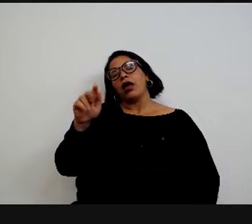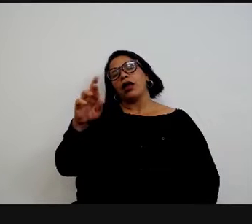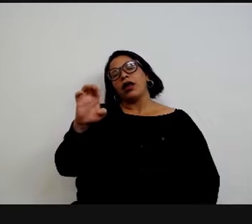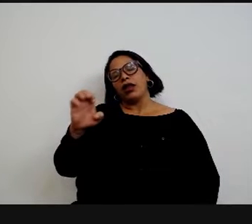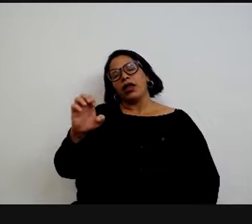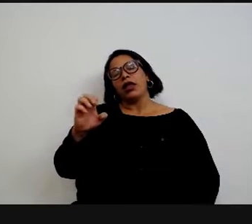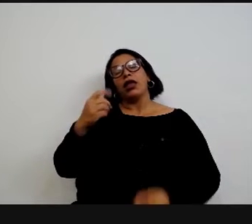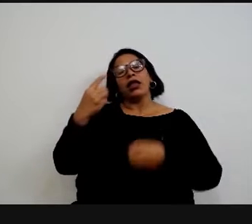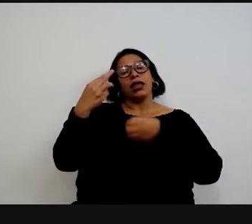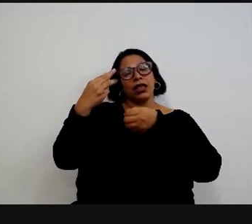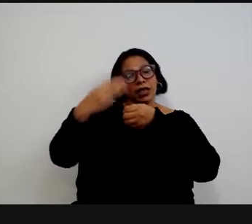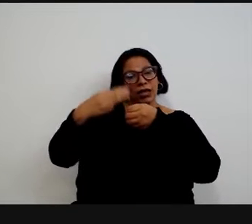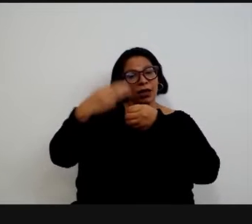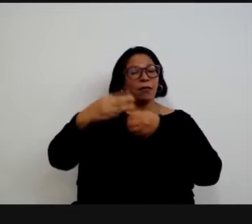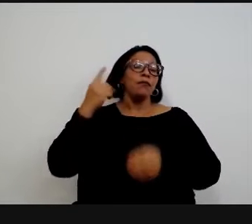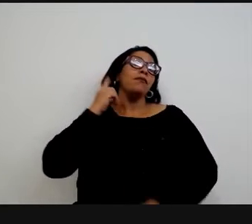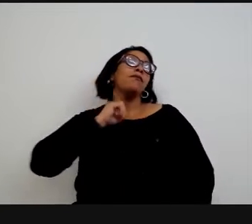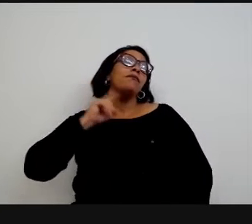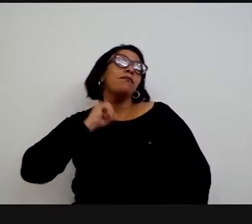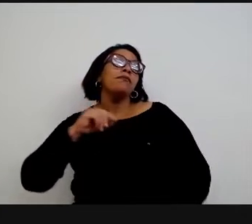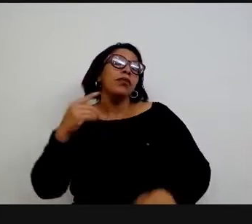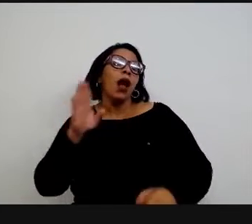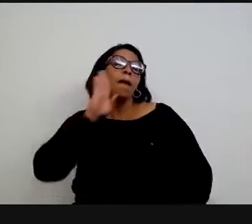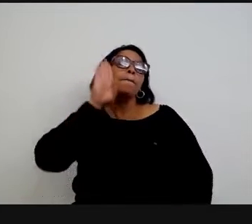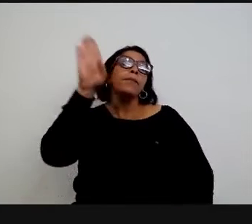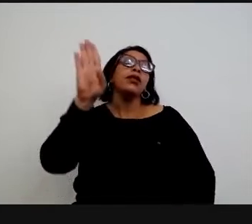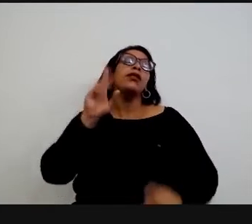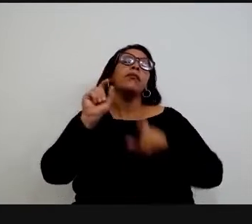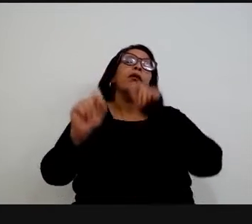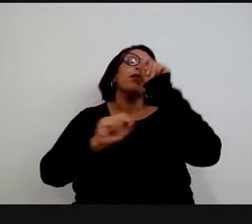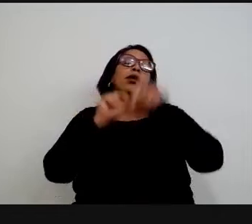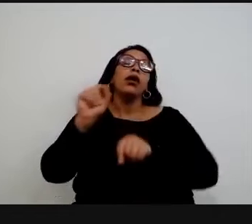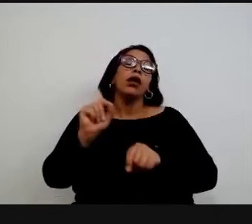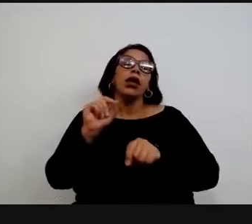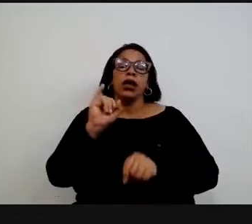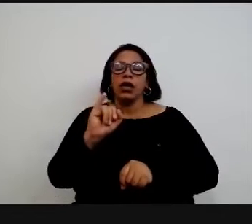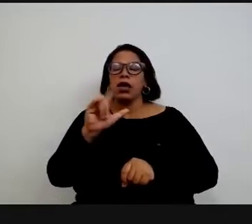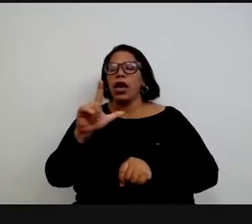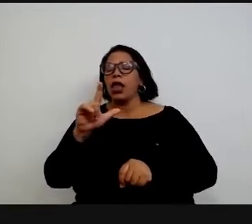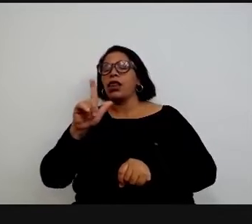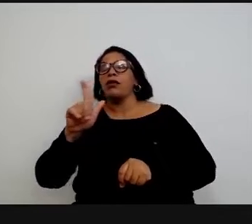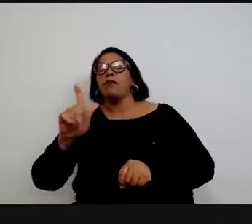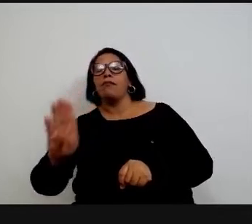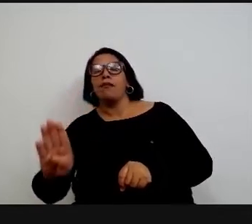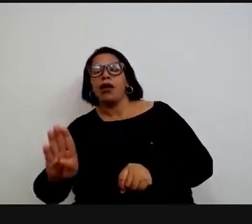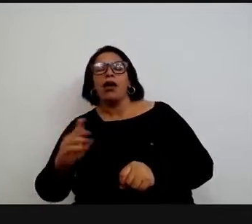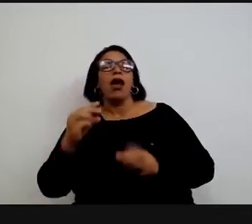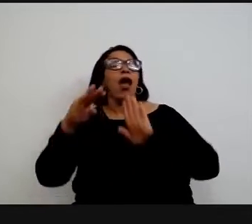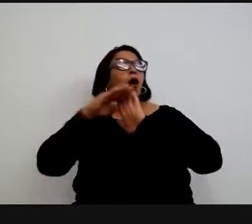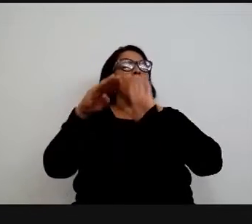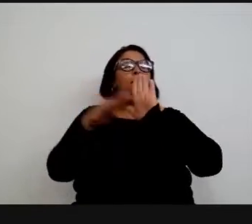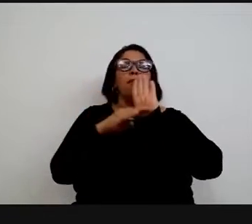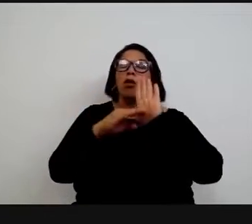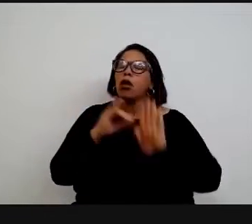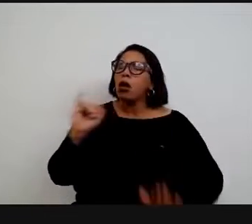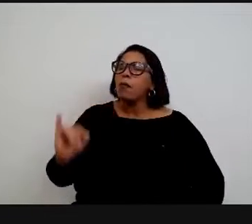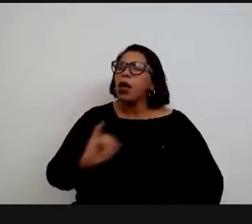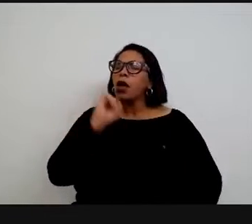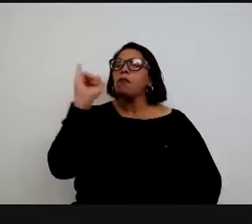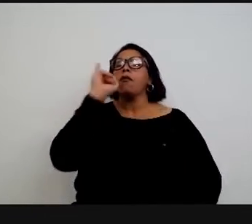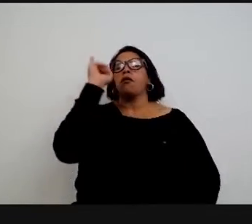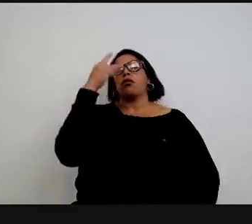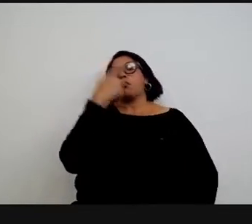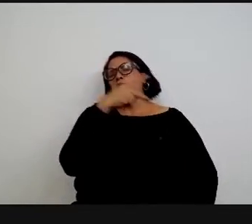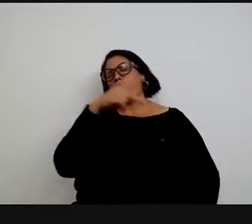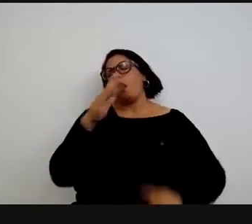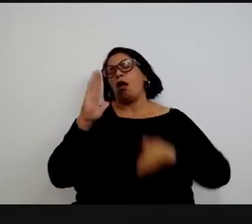Fico muito feliz de poder falar disso, mas principalmente, por exemplo, no caso do ILB, o Interleges, que é um programa extremamente importante, né? A